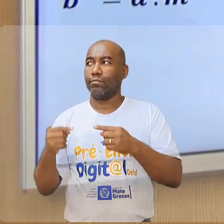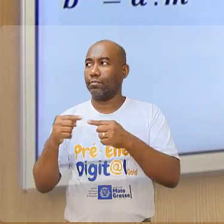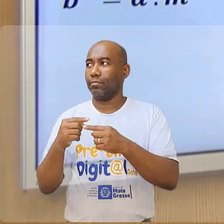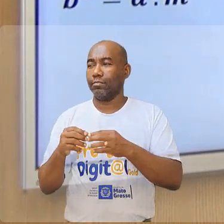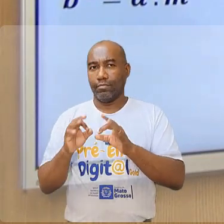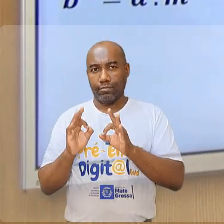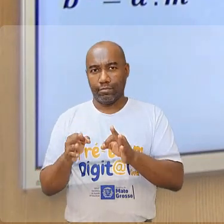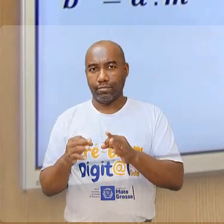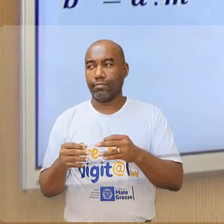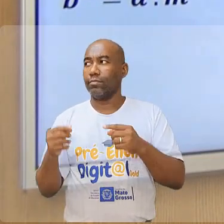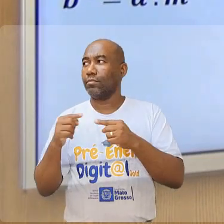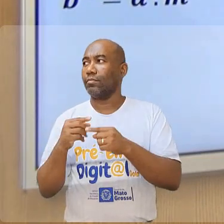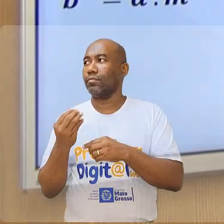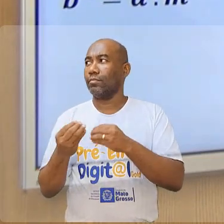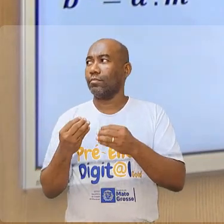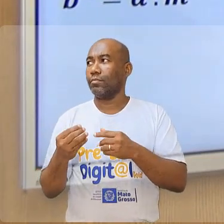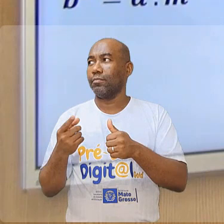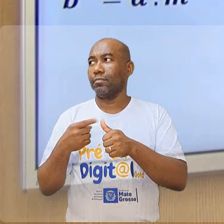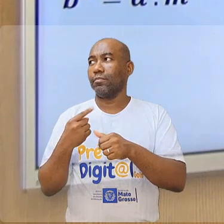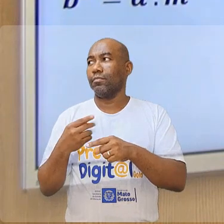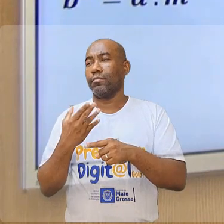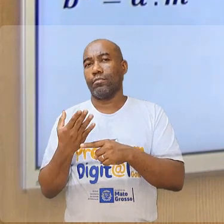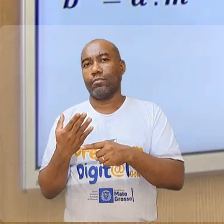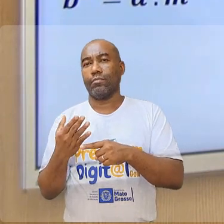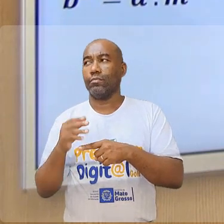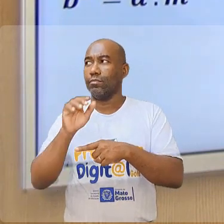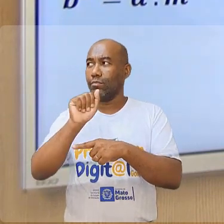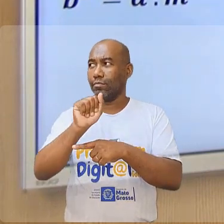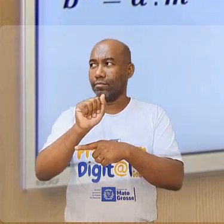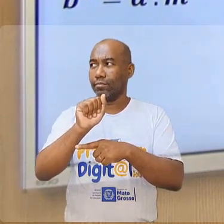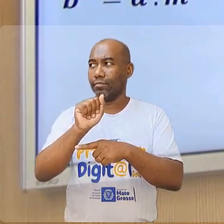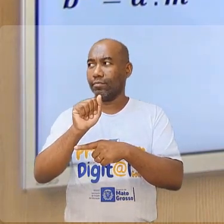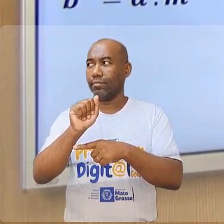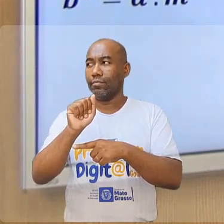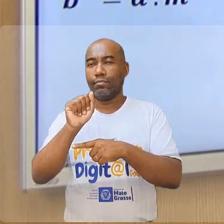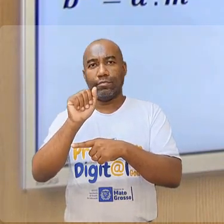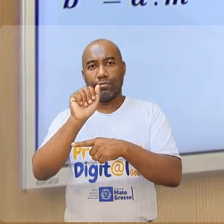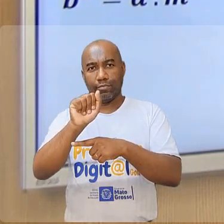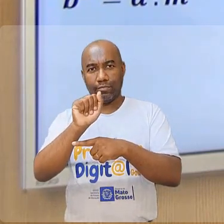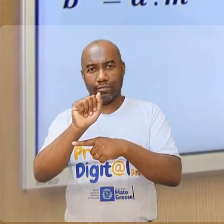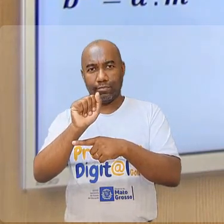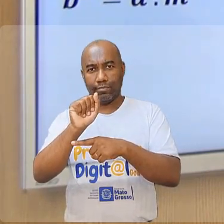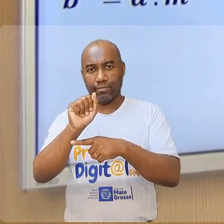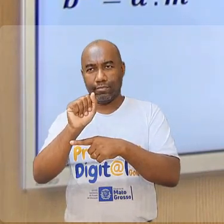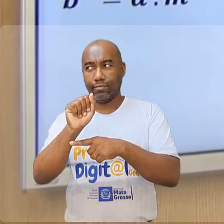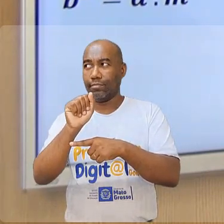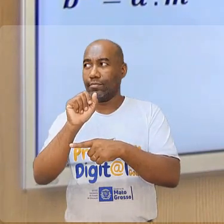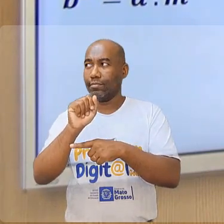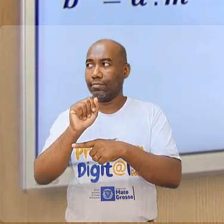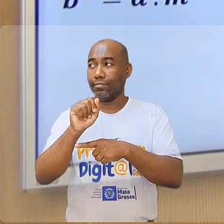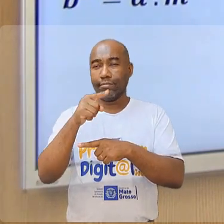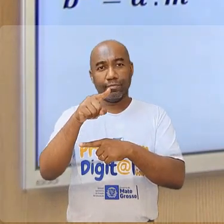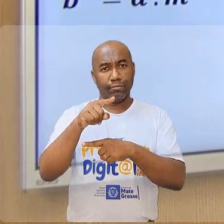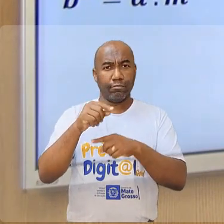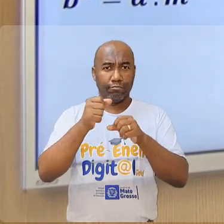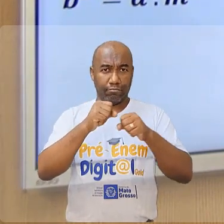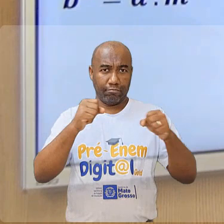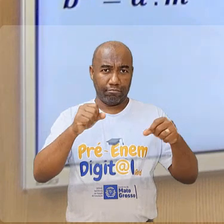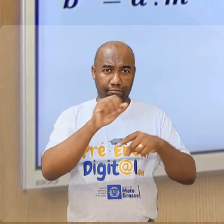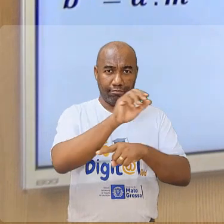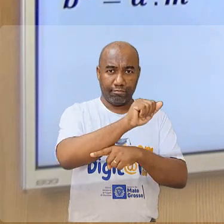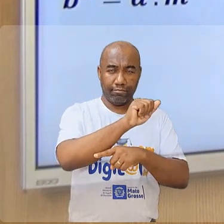no numerador Beleza vamos lá quem vou pegar eu vou pegar o ar se eu peguei a hipotenusa do triângulo grande